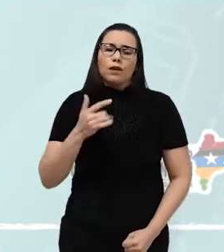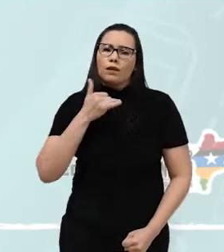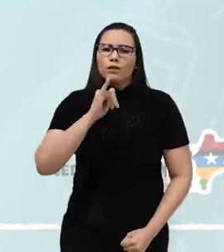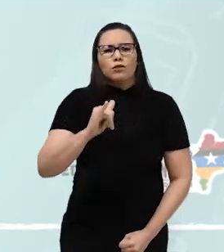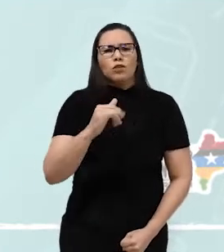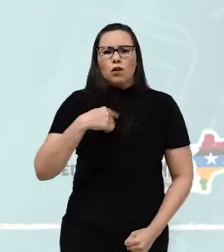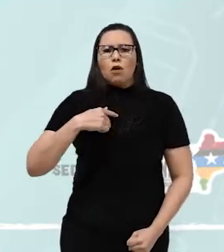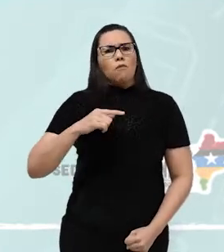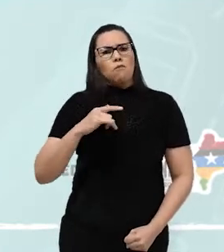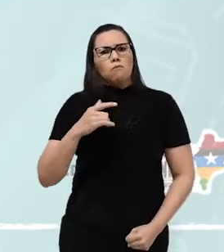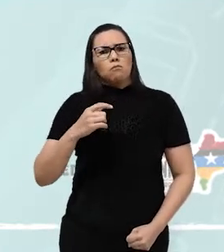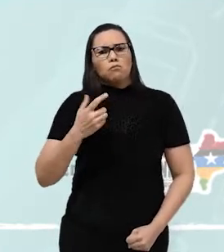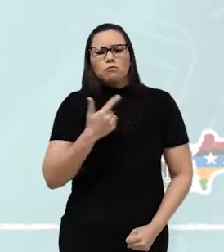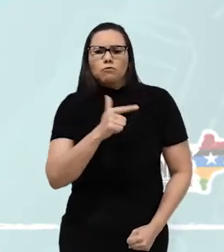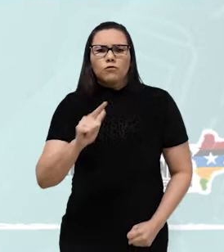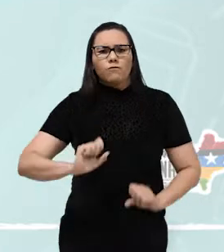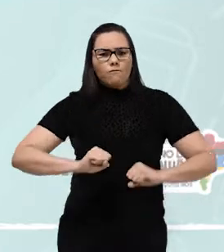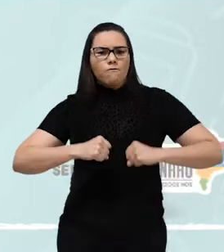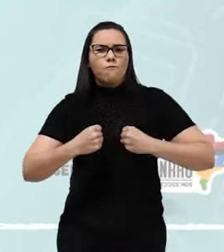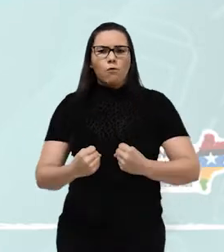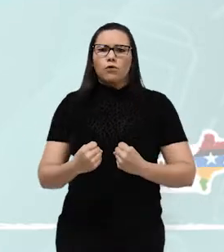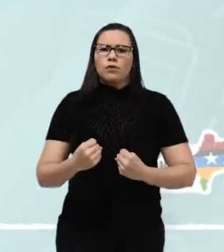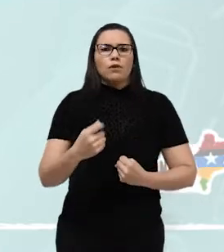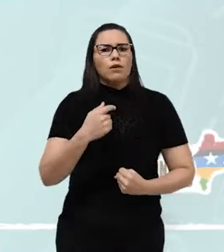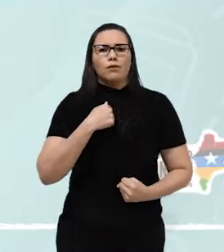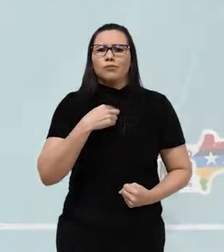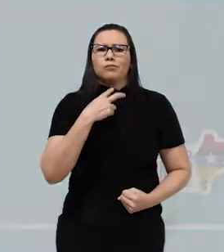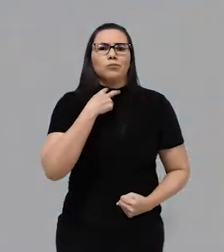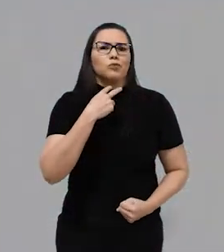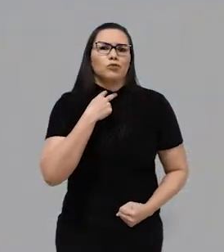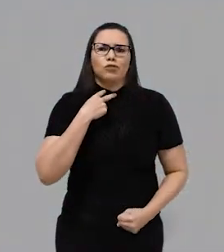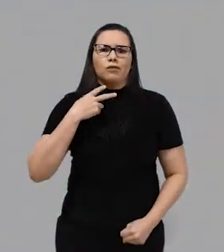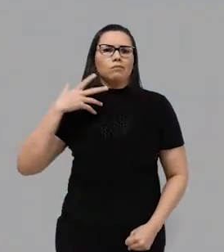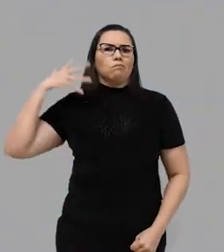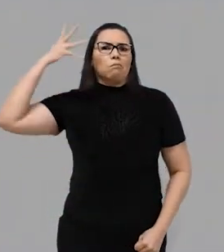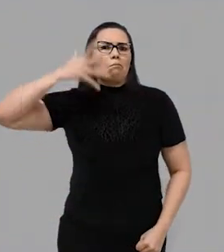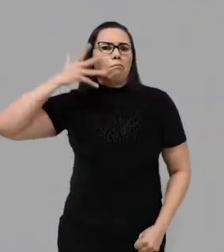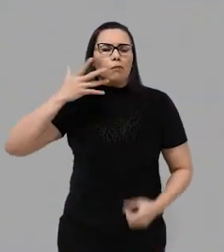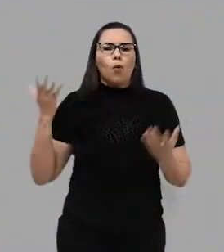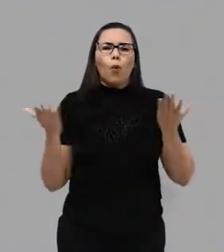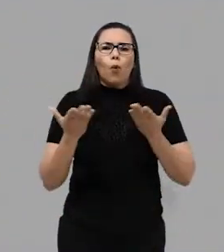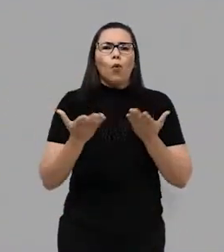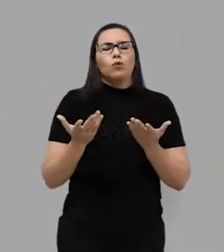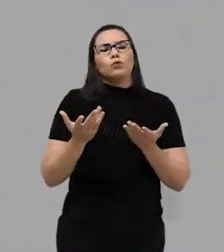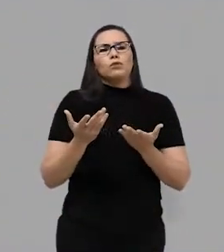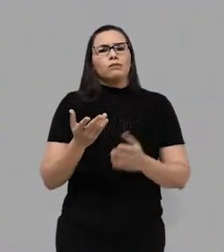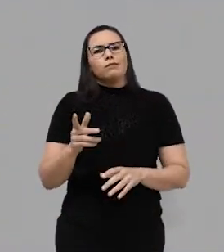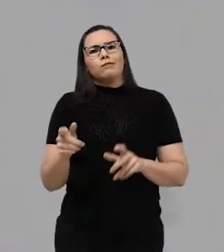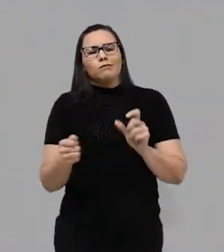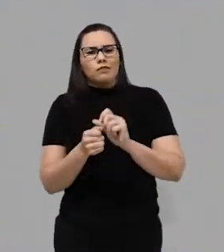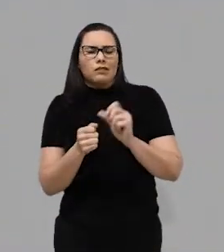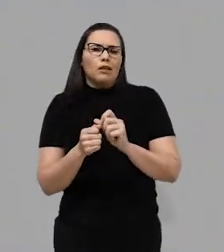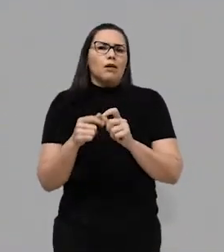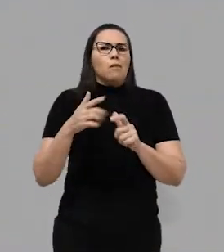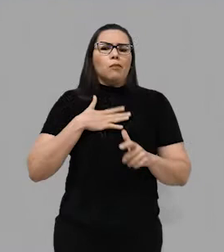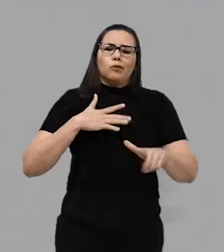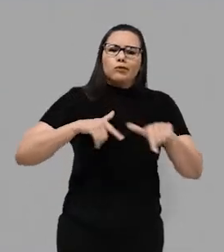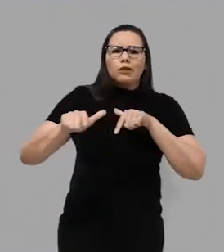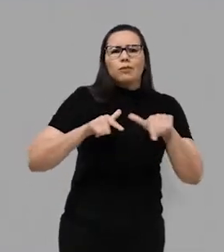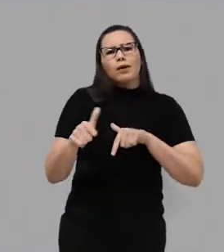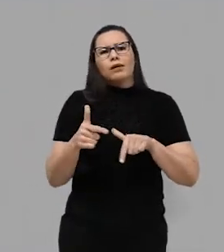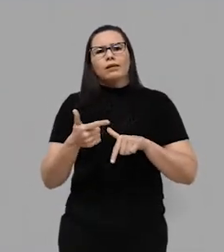falando com vocês, né? A gente não teria força suficiente para a gente exercer as nossas atividades diárias, trabalhar,